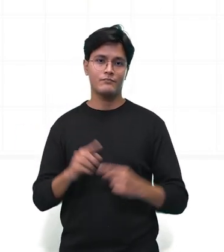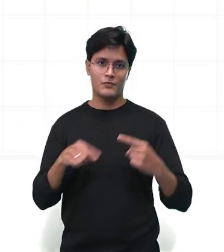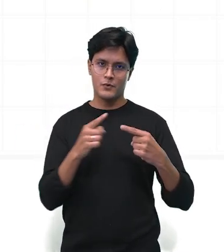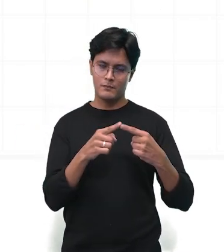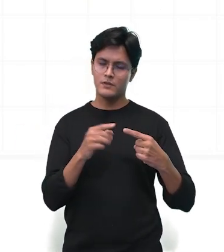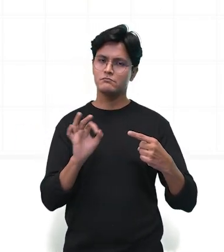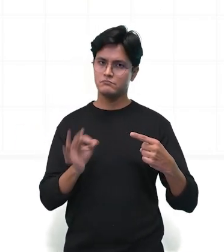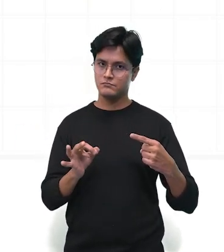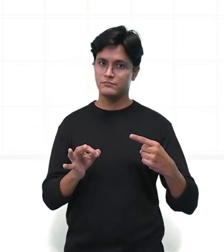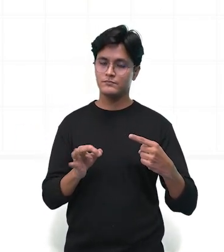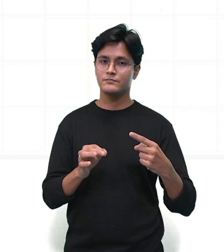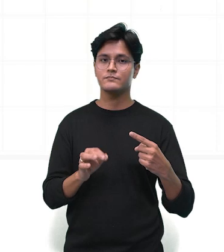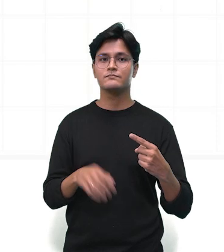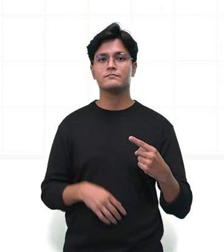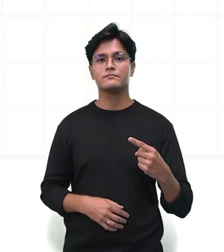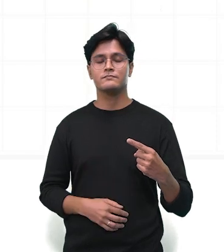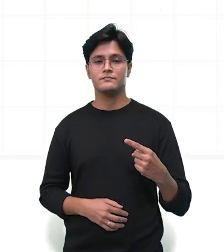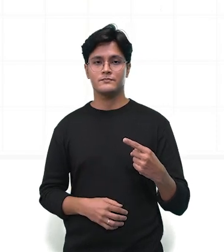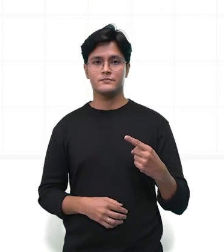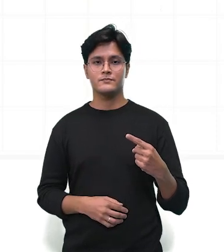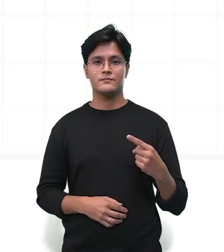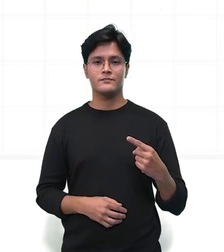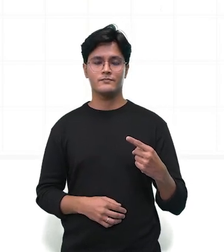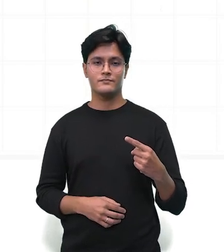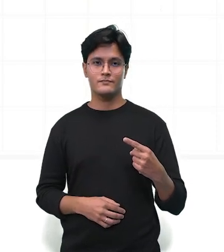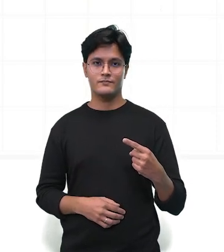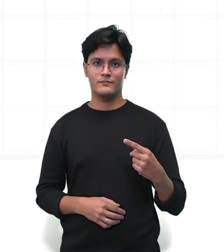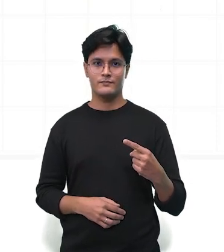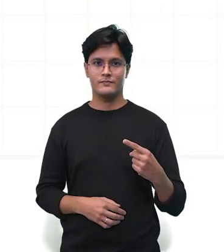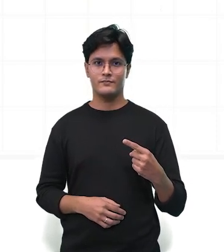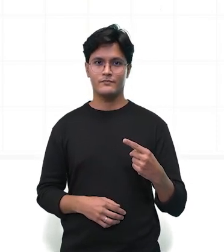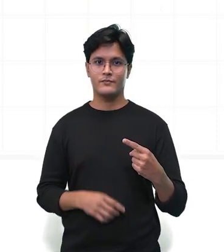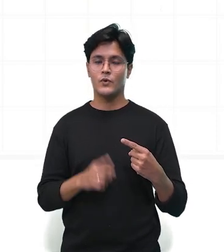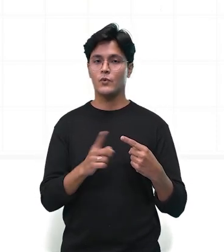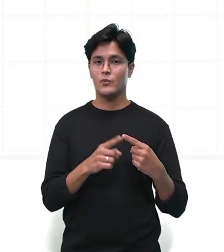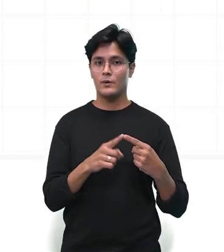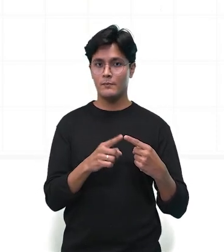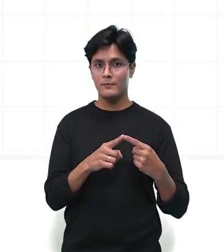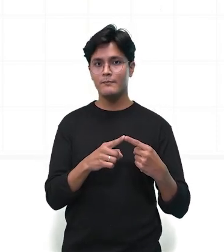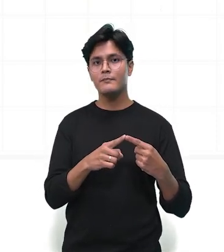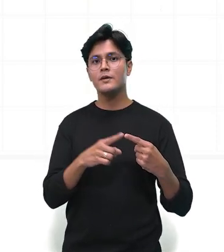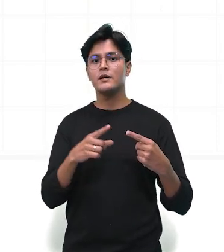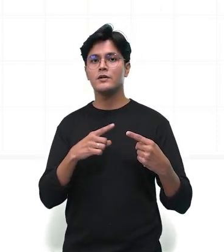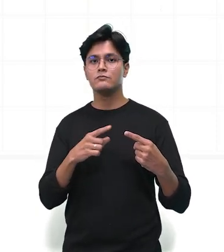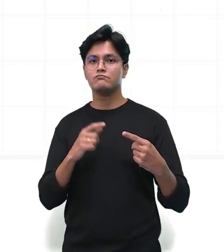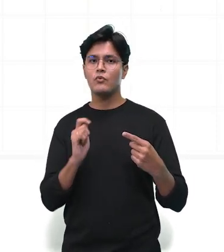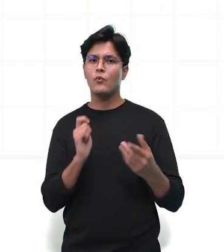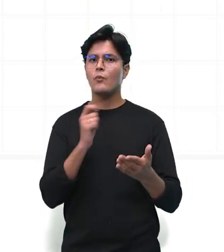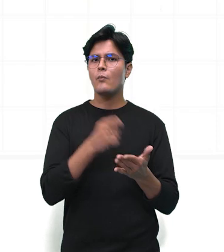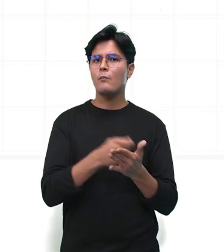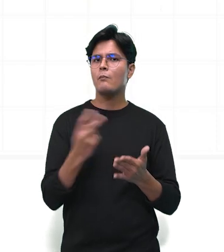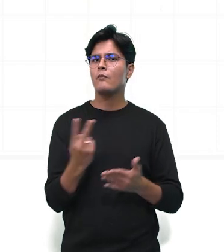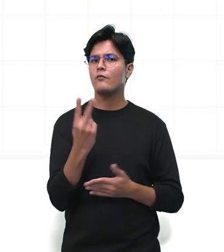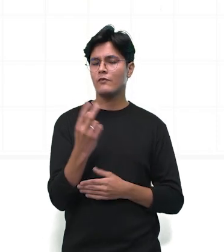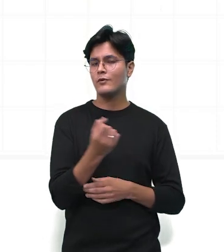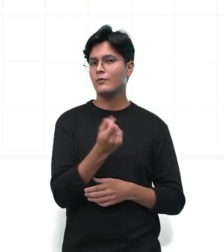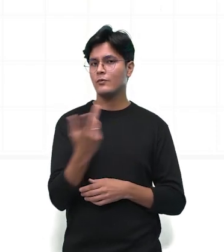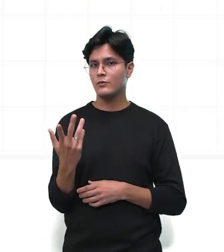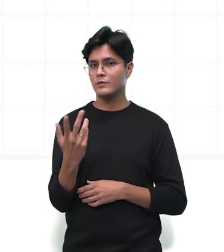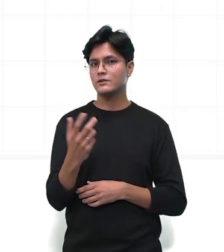que eu tenho, tá? Então, no primeiro plano, ele pagaria